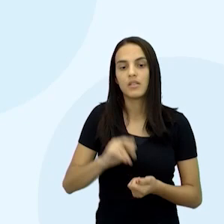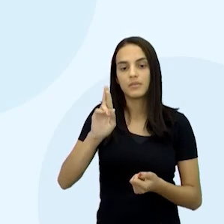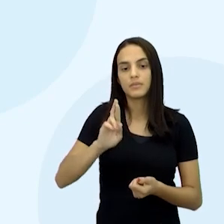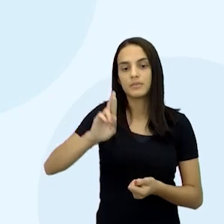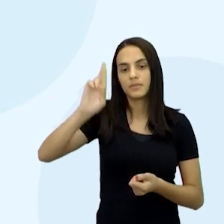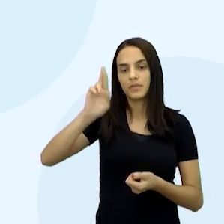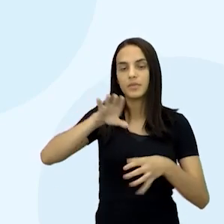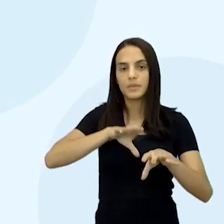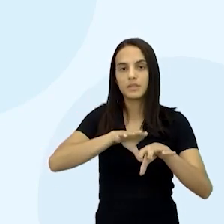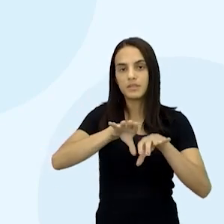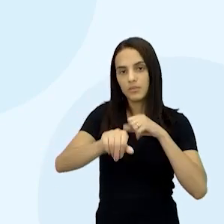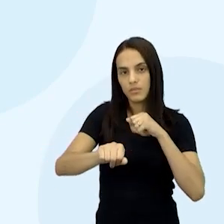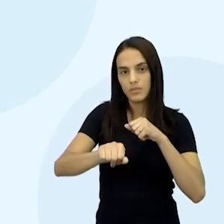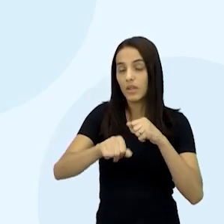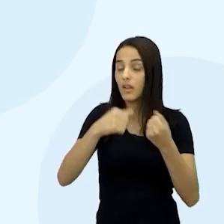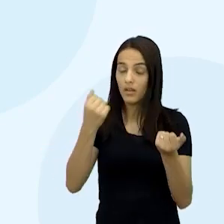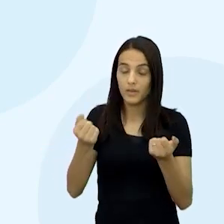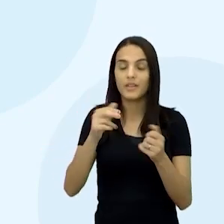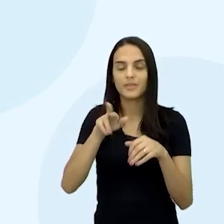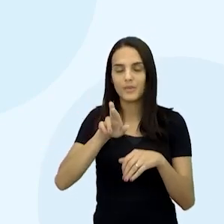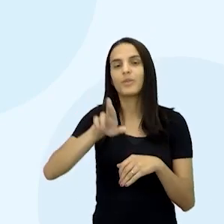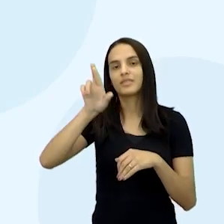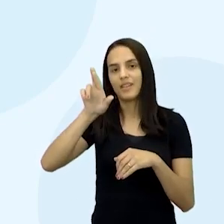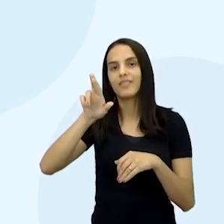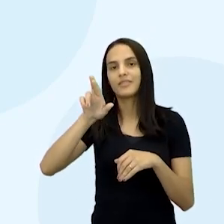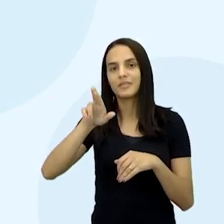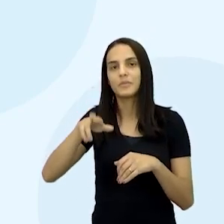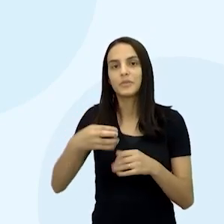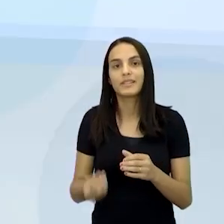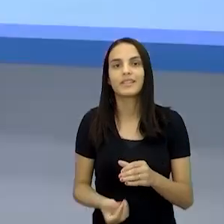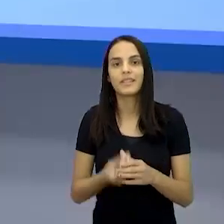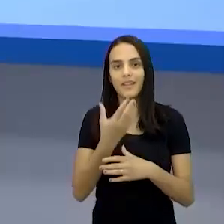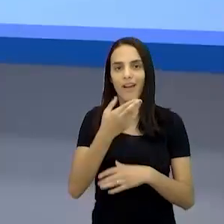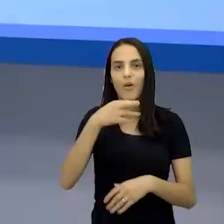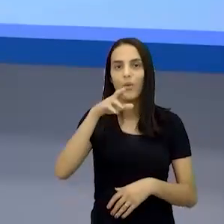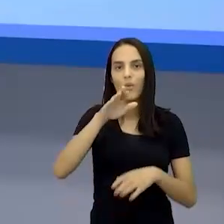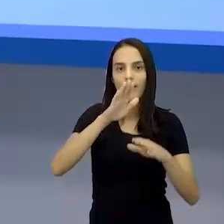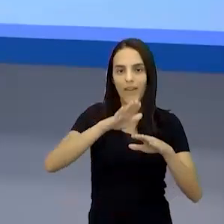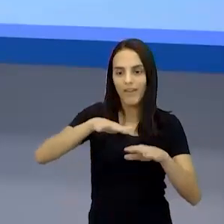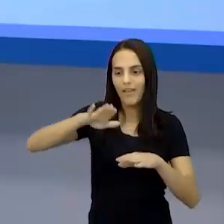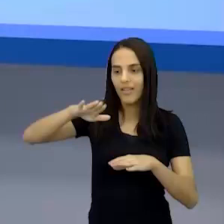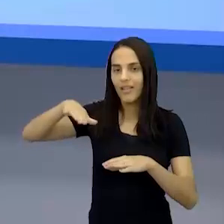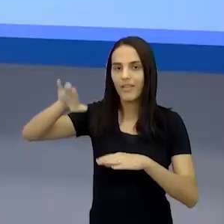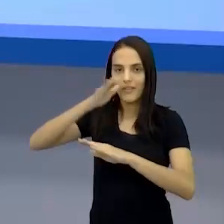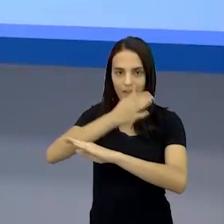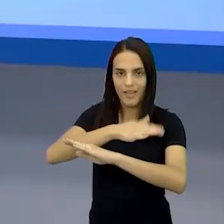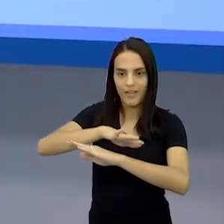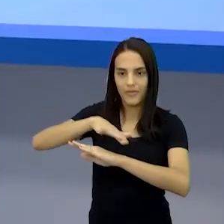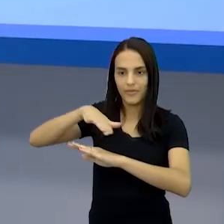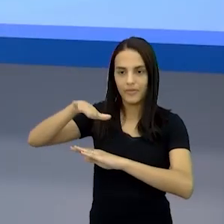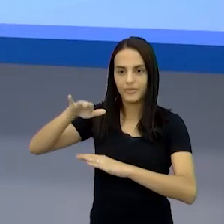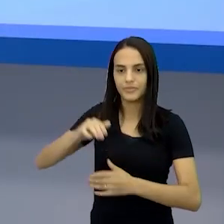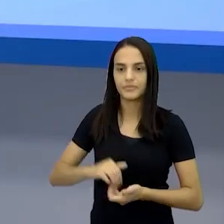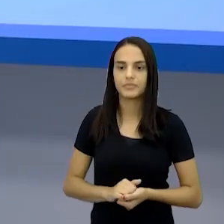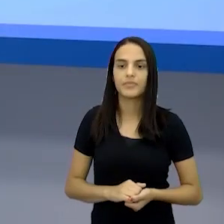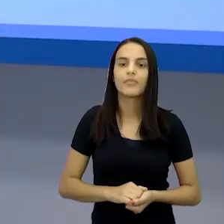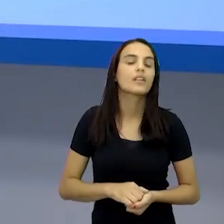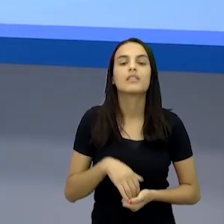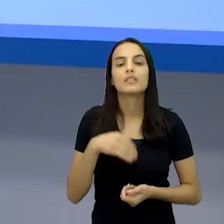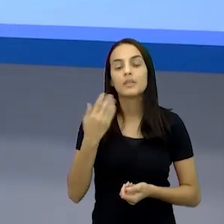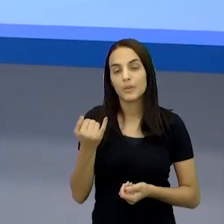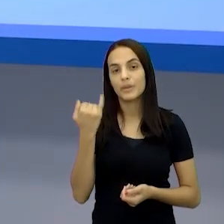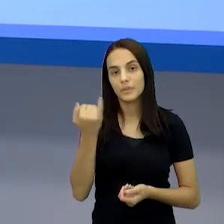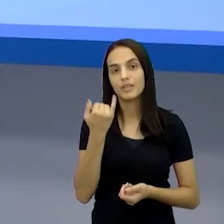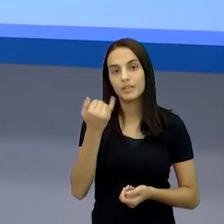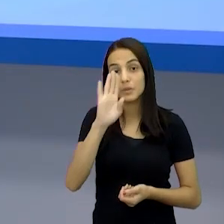responsáveis pela formação do relevo. Eu sempre falo que esse componente ele é muito interessante, né, principalmente